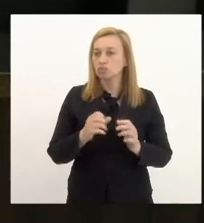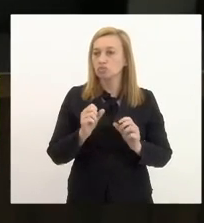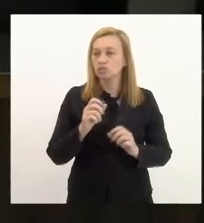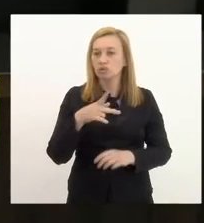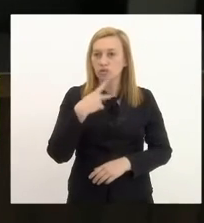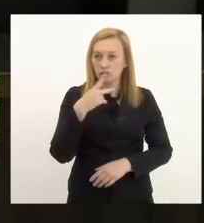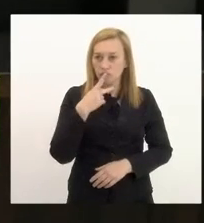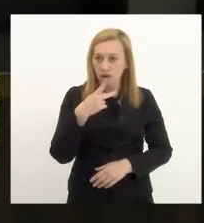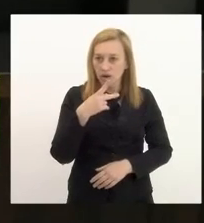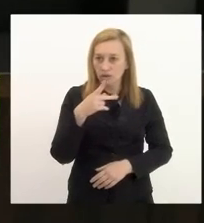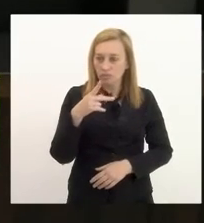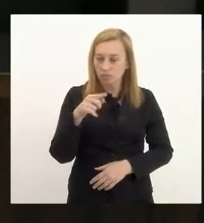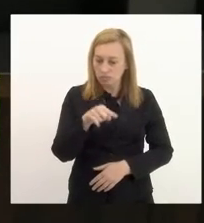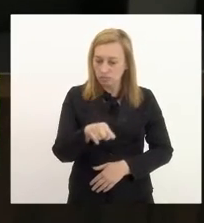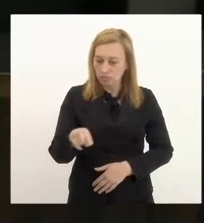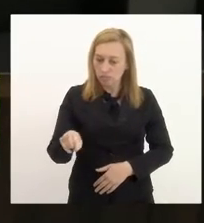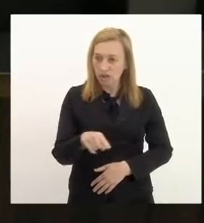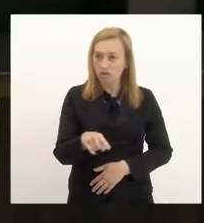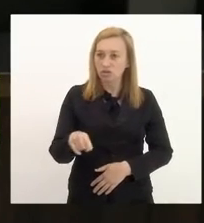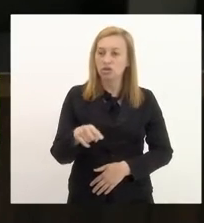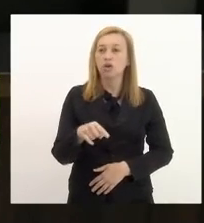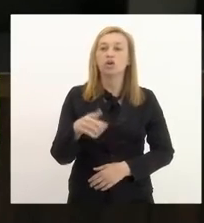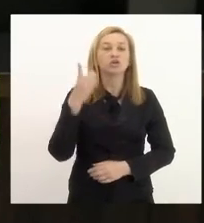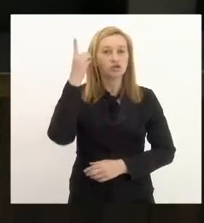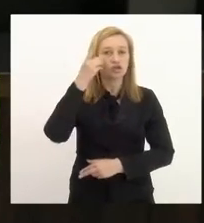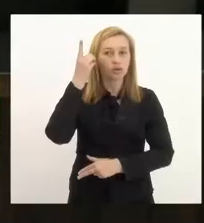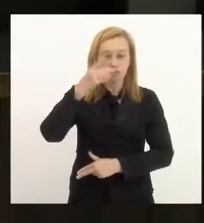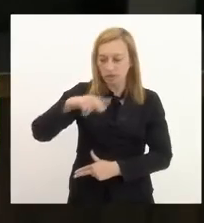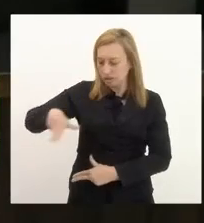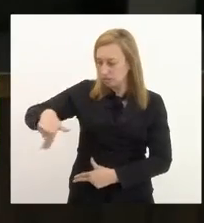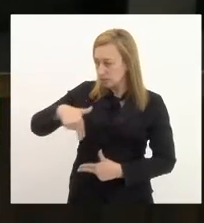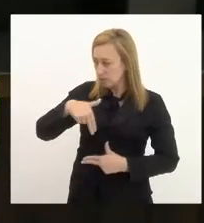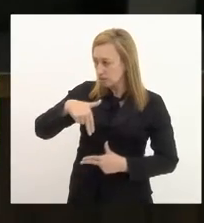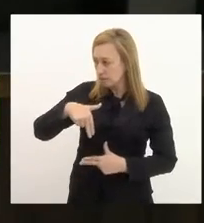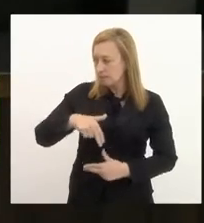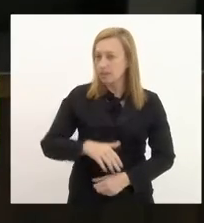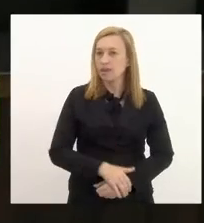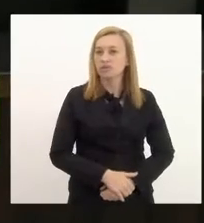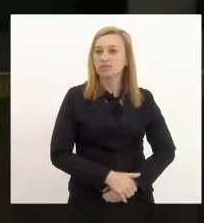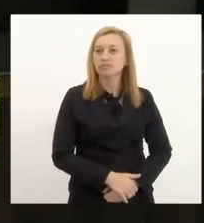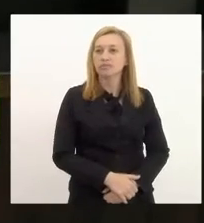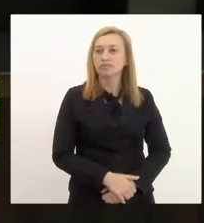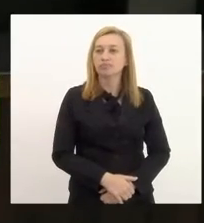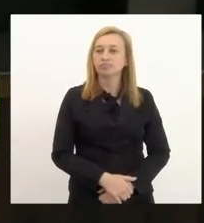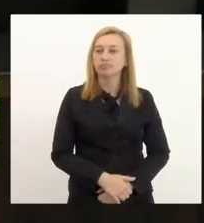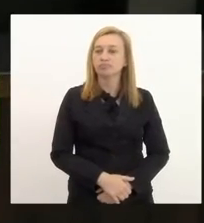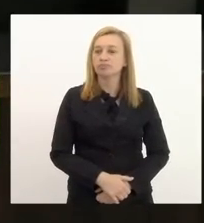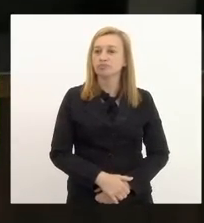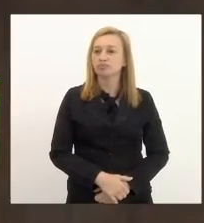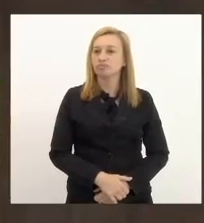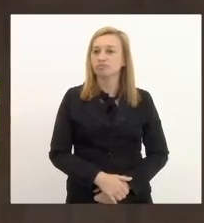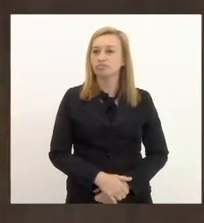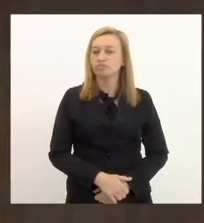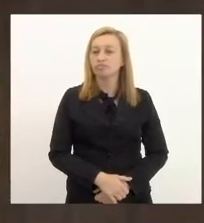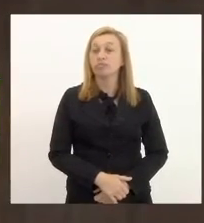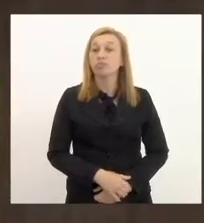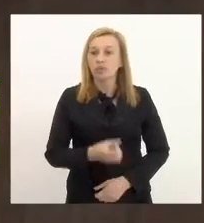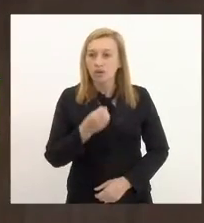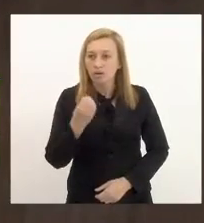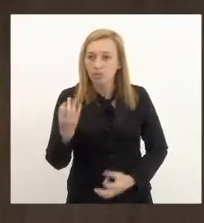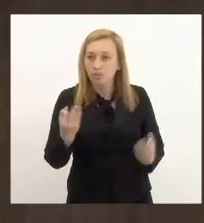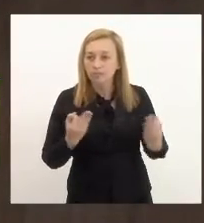falam do microfone de a parte é esse ou esse como se eu quiser tá ótimo aqui